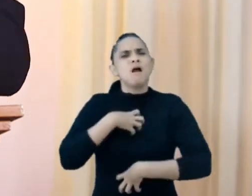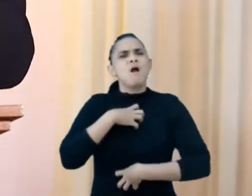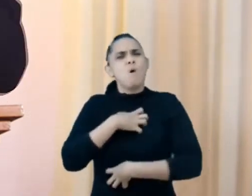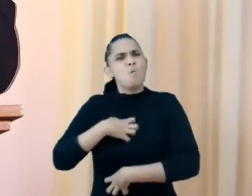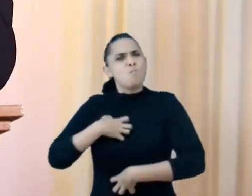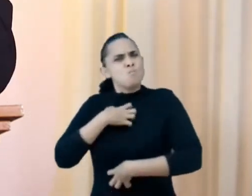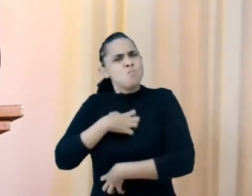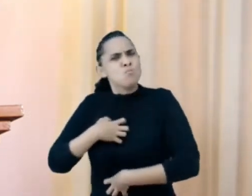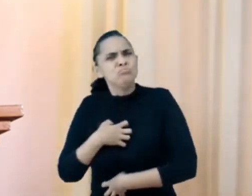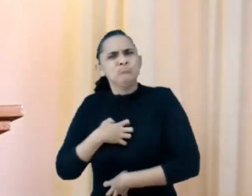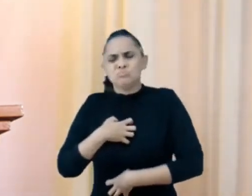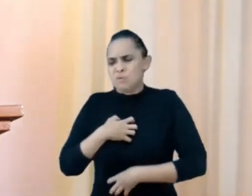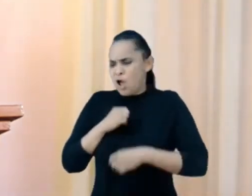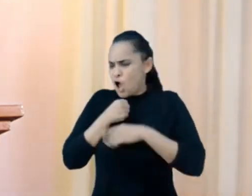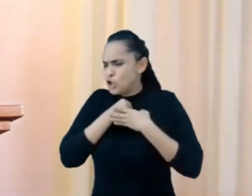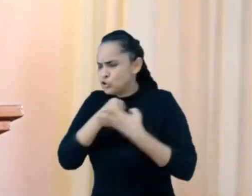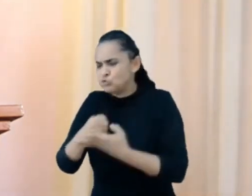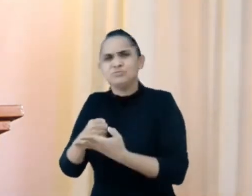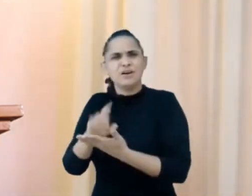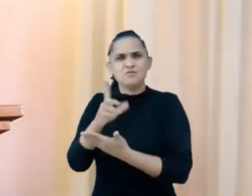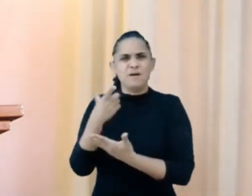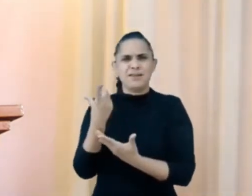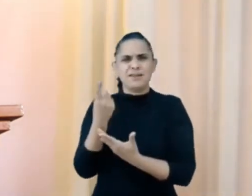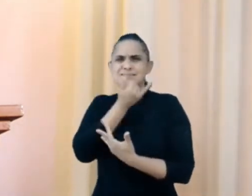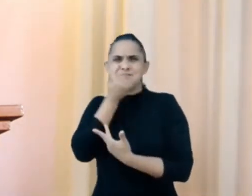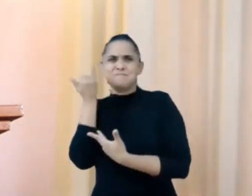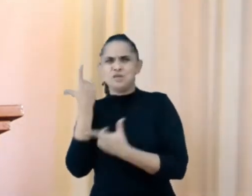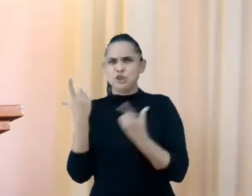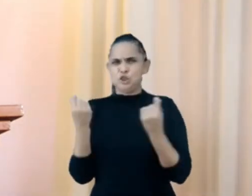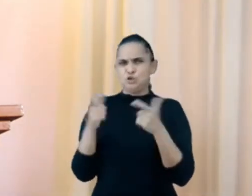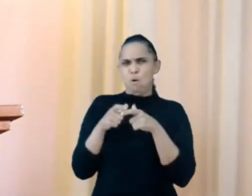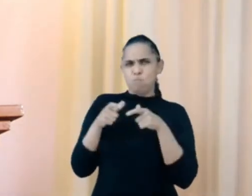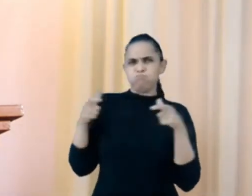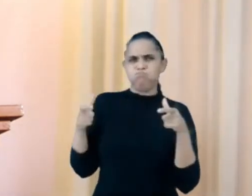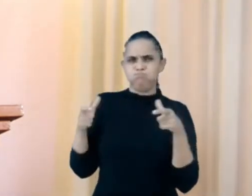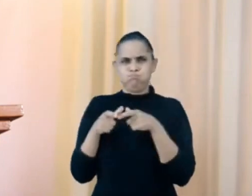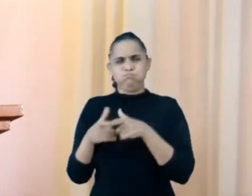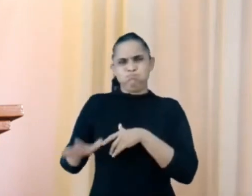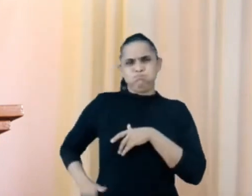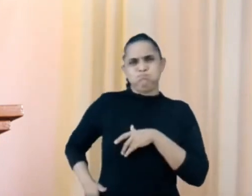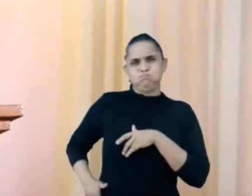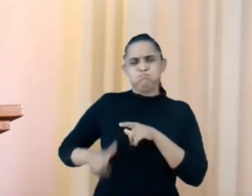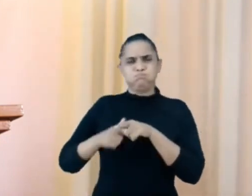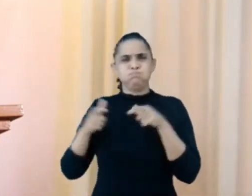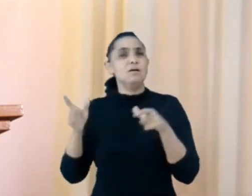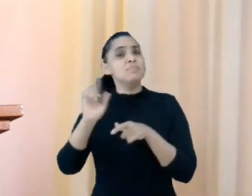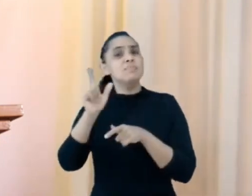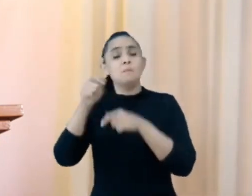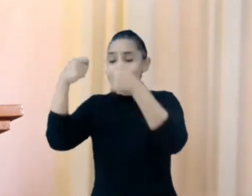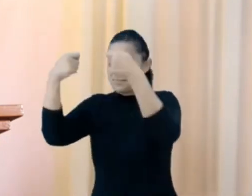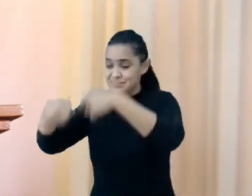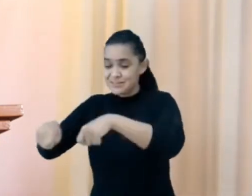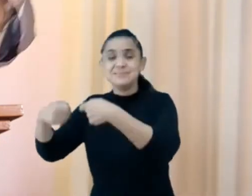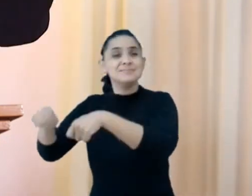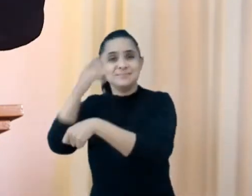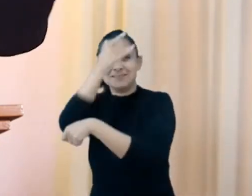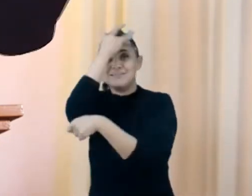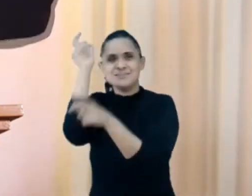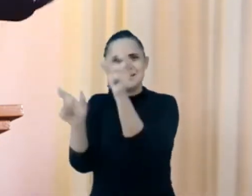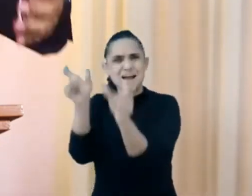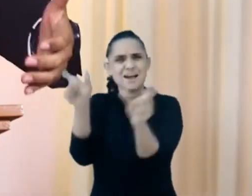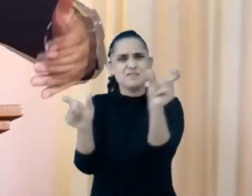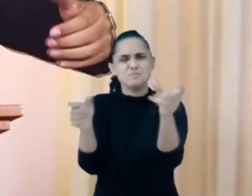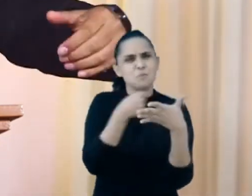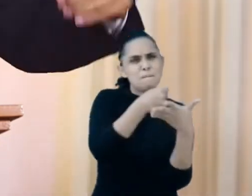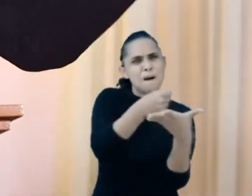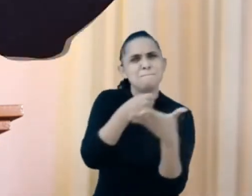orçamento, não era quanto dinheiro eles tinham no bolso, mas era a necessidade do seu próximo. Dessa forma, eles